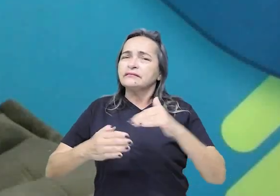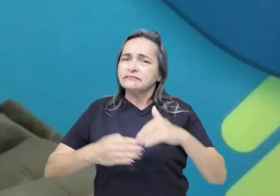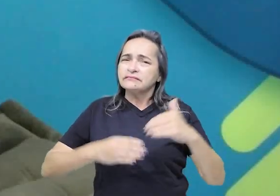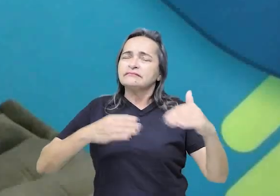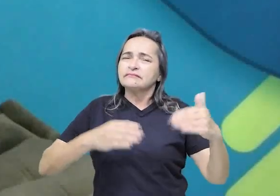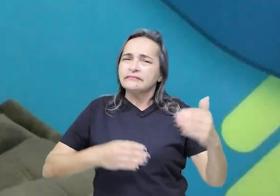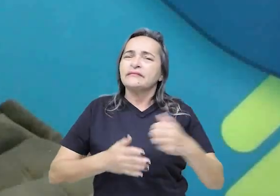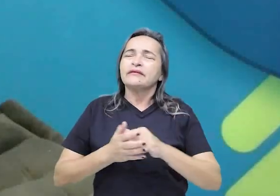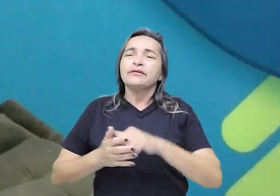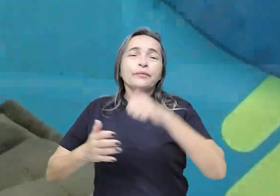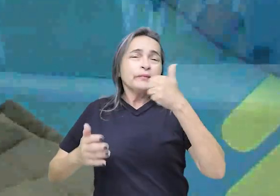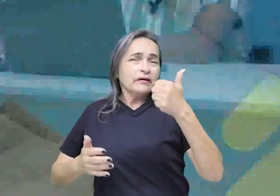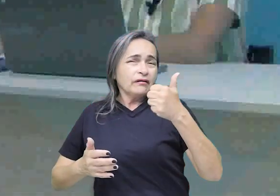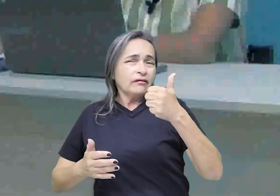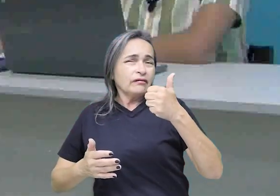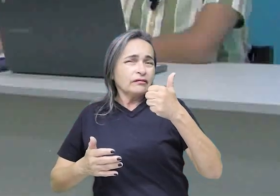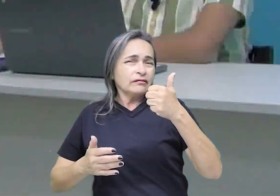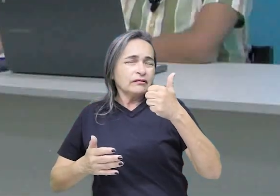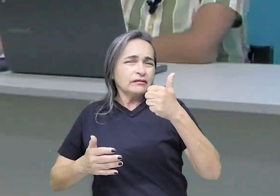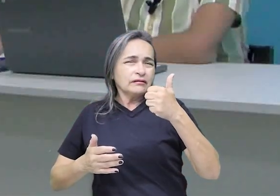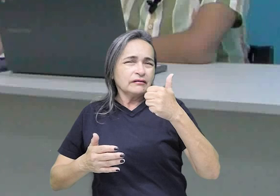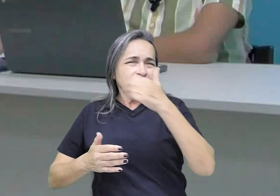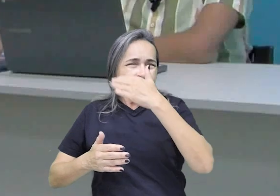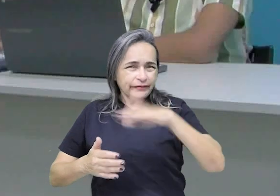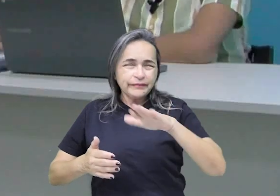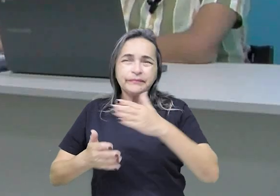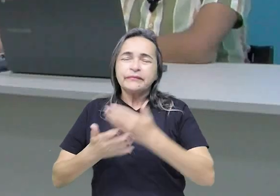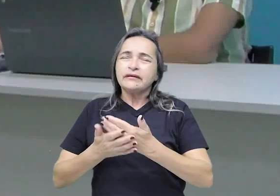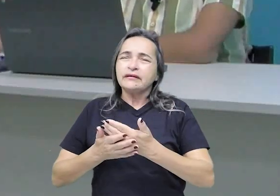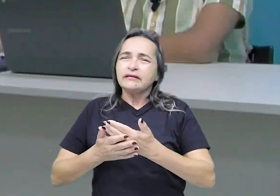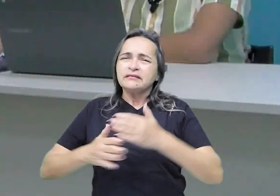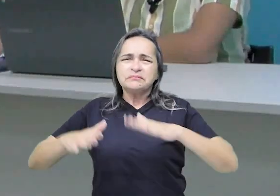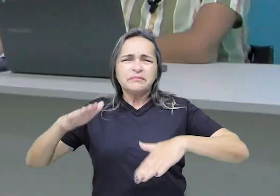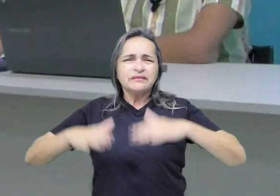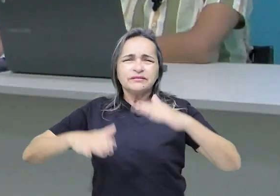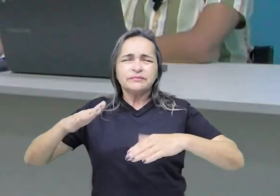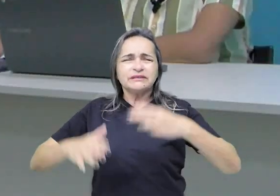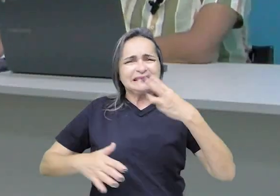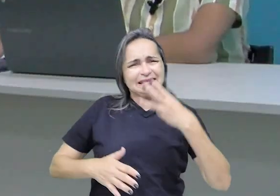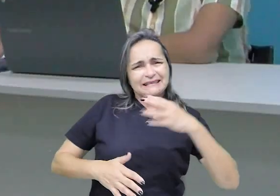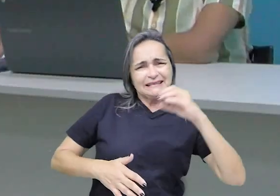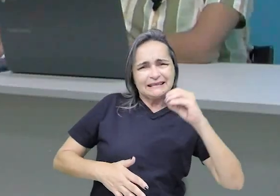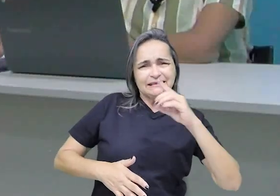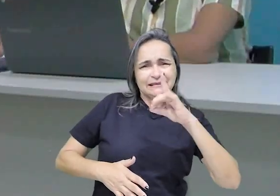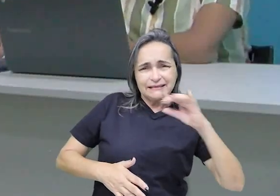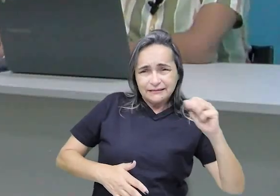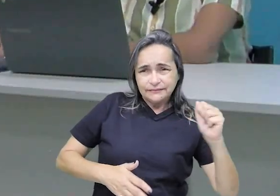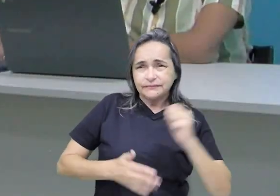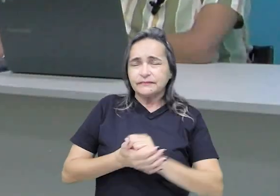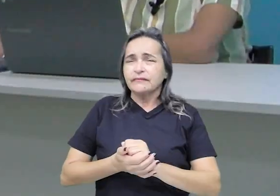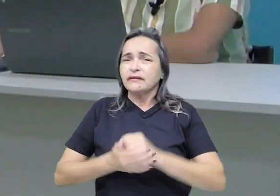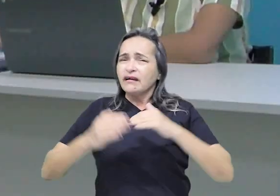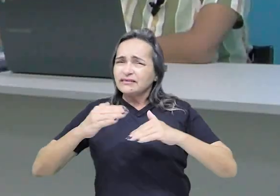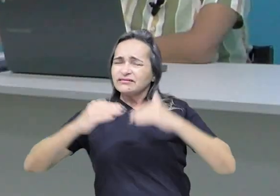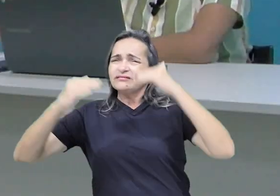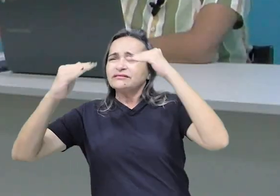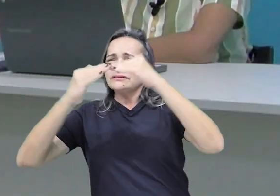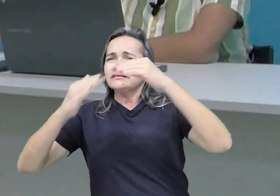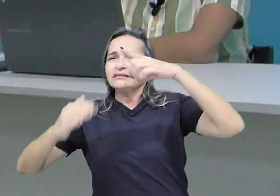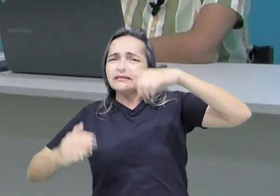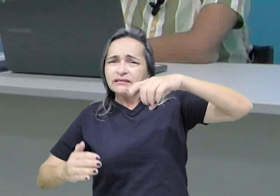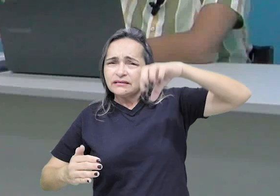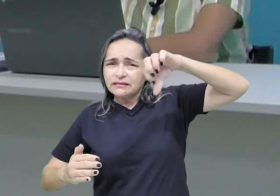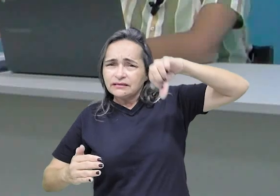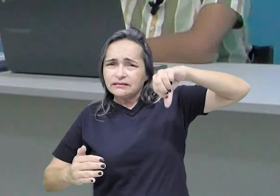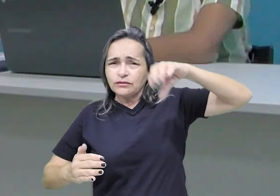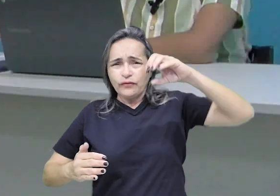de 1h30 a um nível de 30 decibéis, seja, aí vai diminuindo. Quando a gente chega em 90 decibéis, a gente não